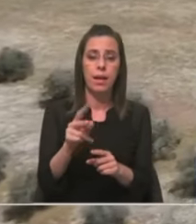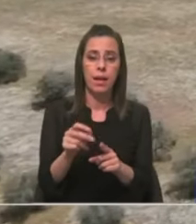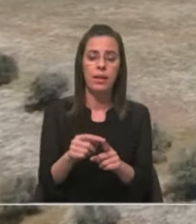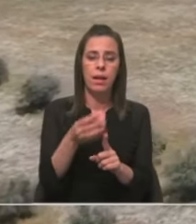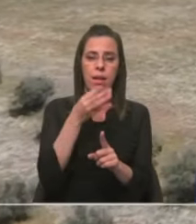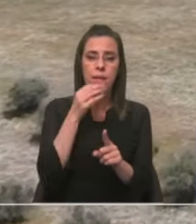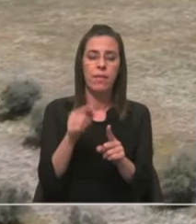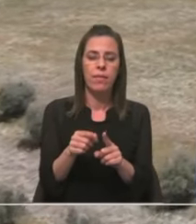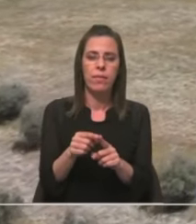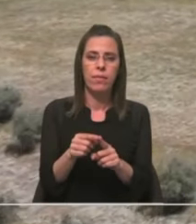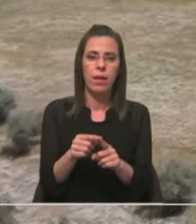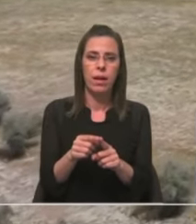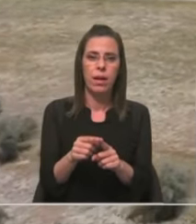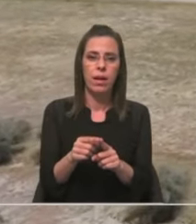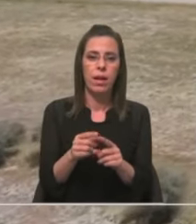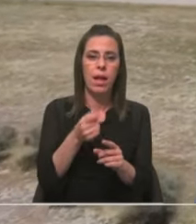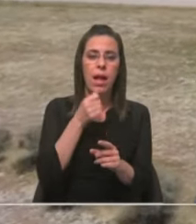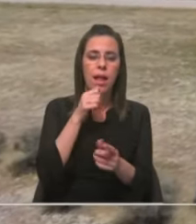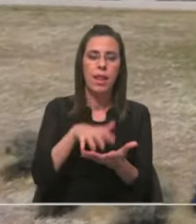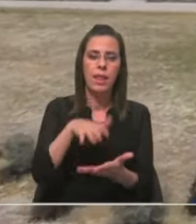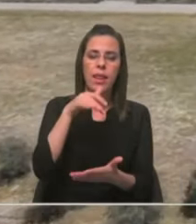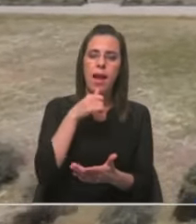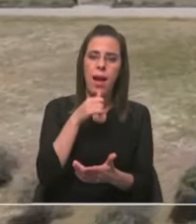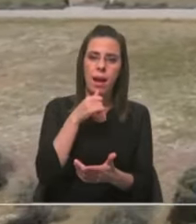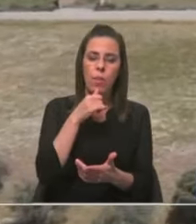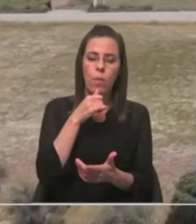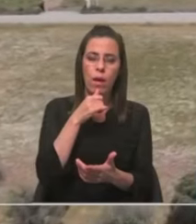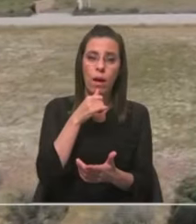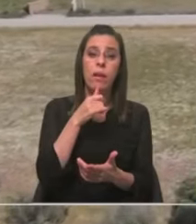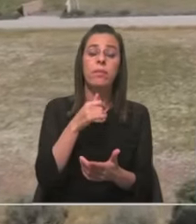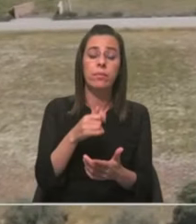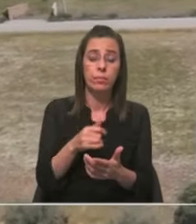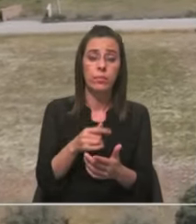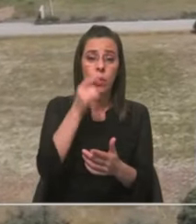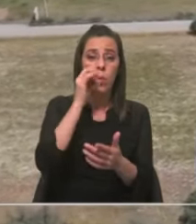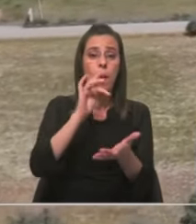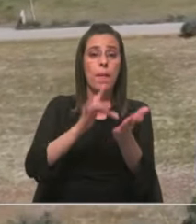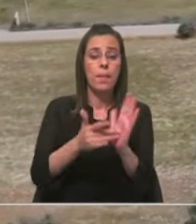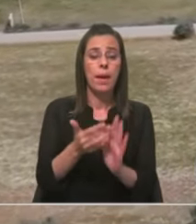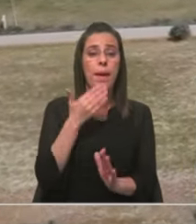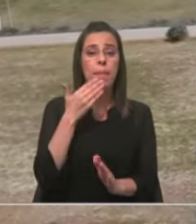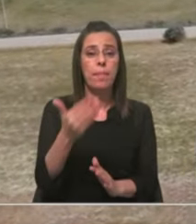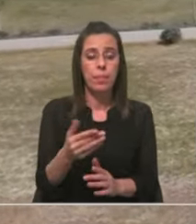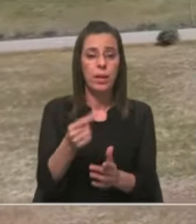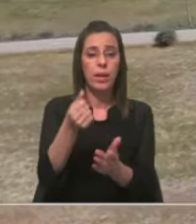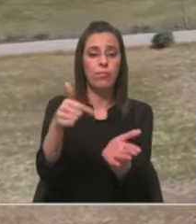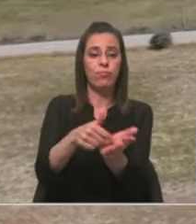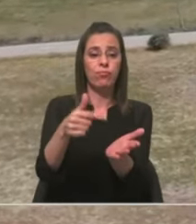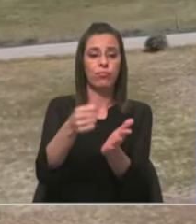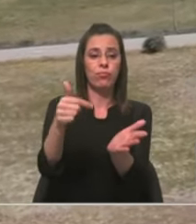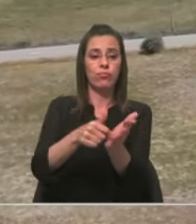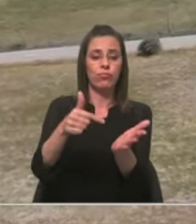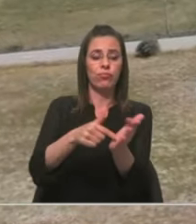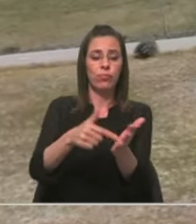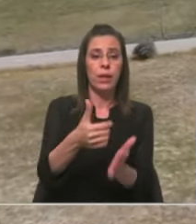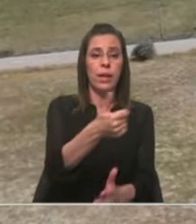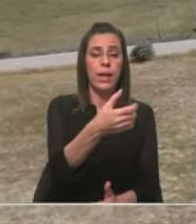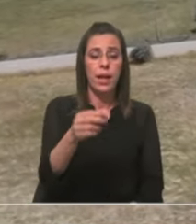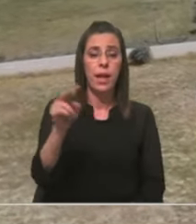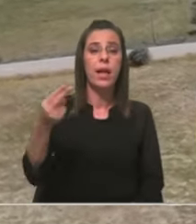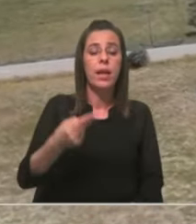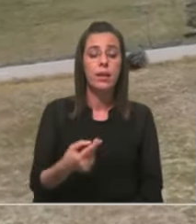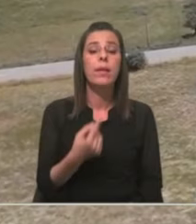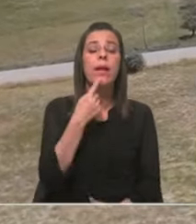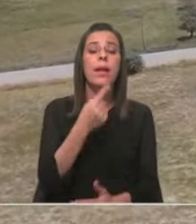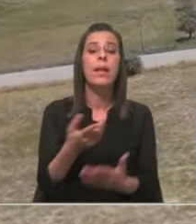falam e dos depósitos de água exatamente Quando o brasileiro podia o resgate dos 500 os a